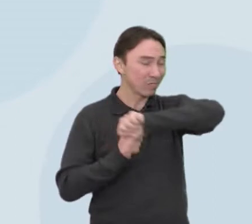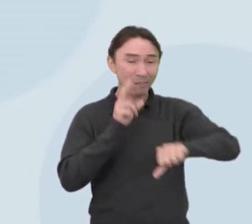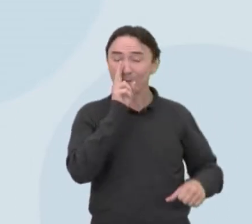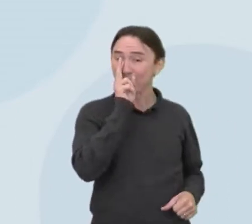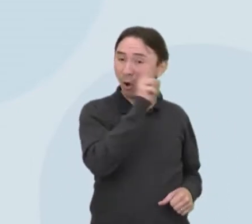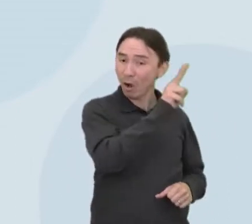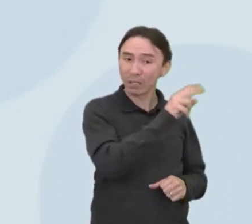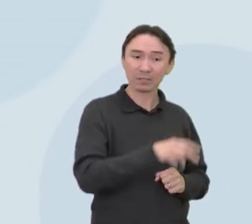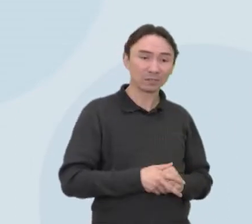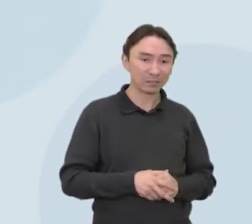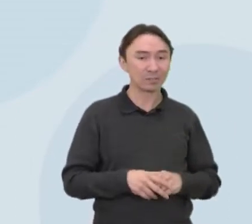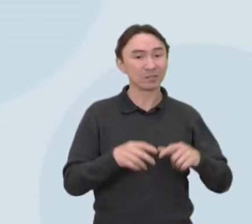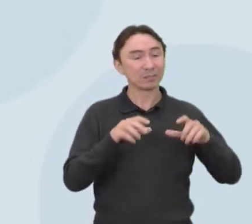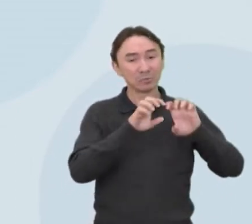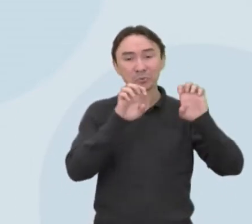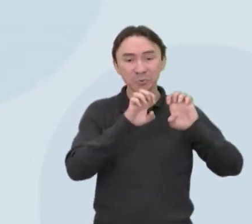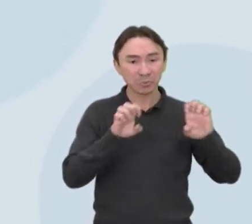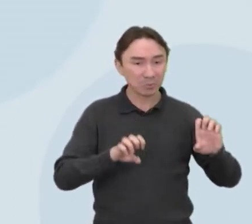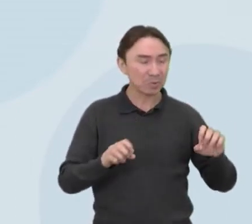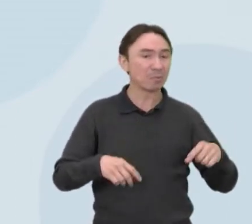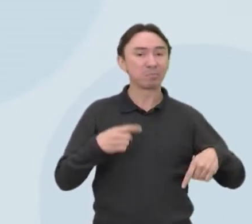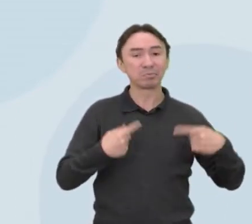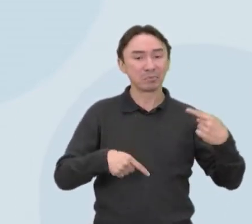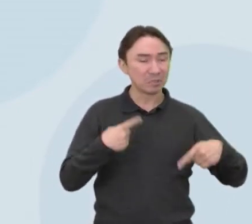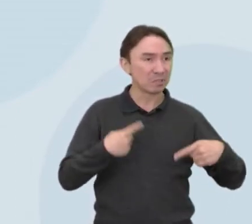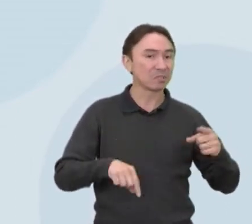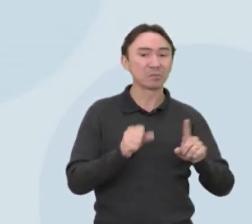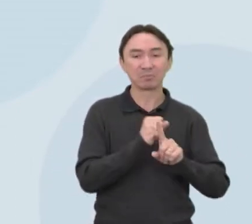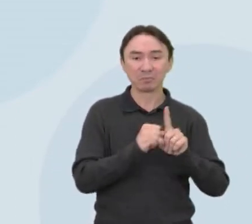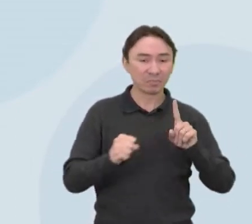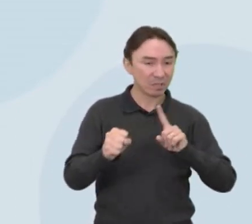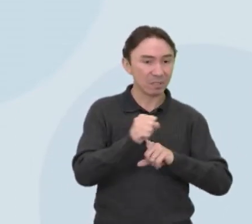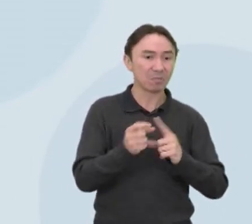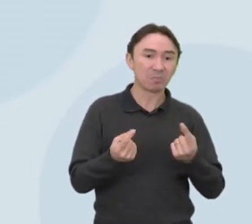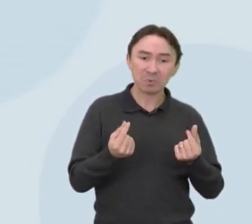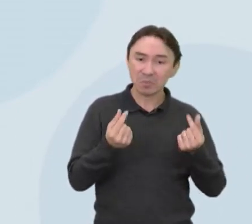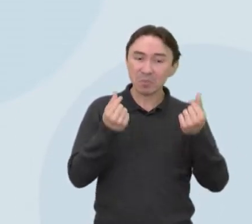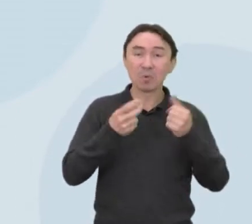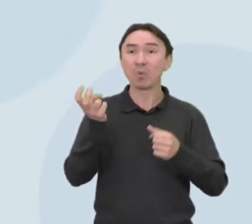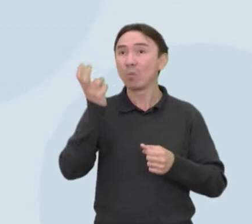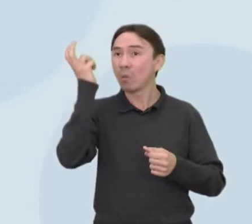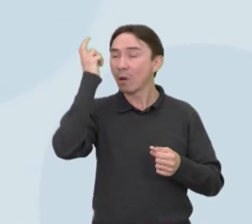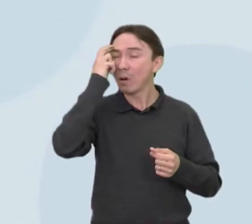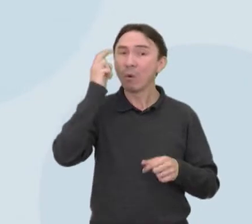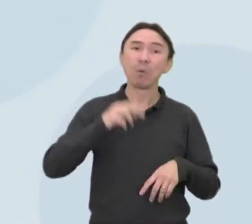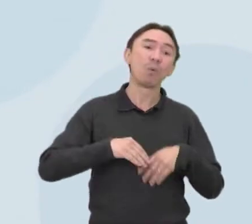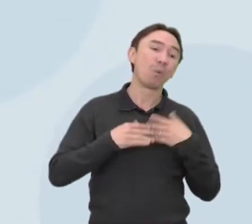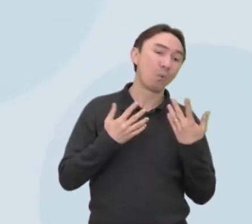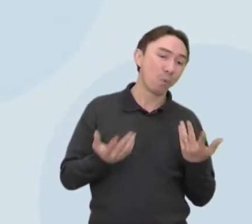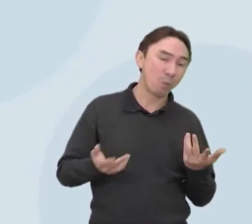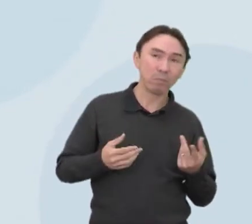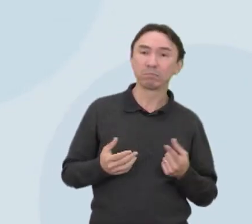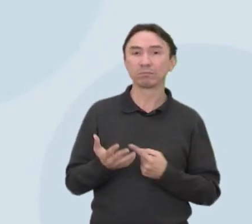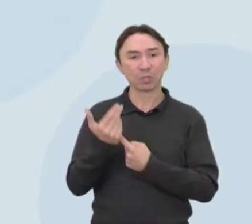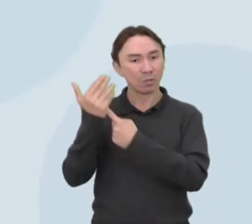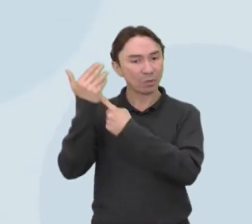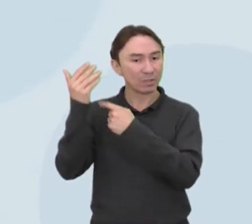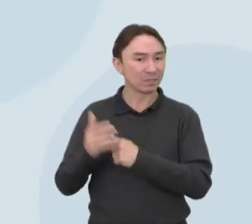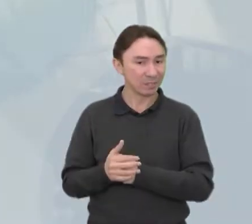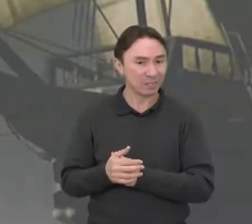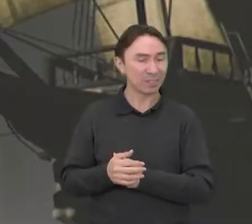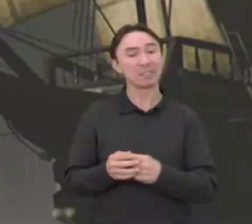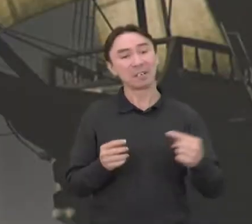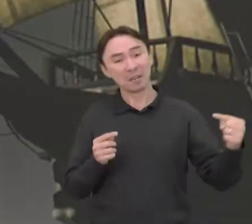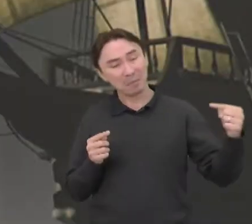política, social, econômica, cultural ou tecnológica. Ou seja, tudo que diz respeito à vida humana. E são